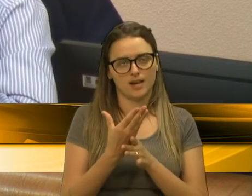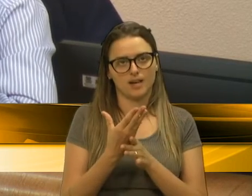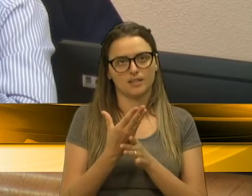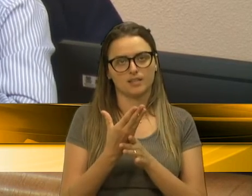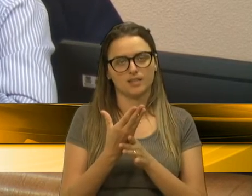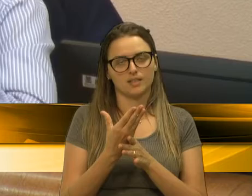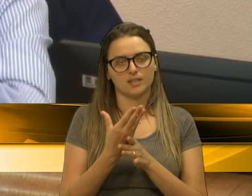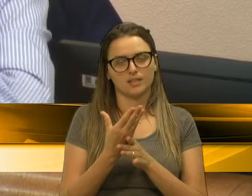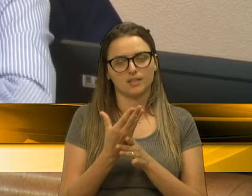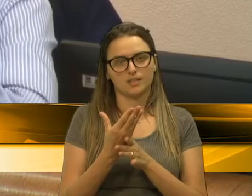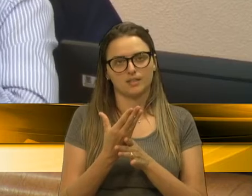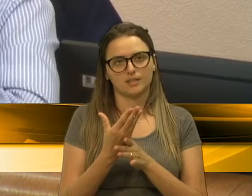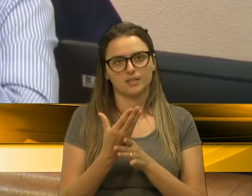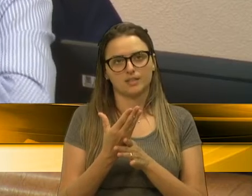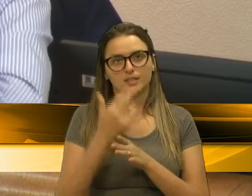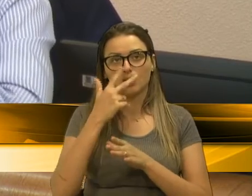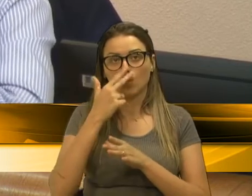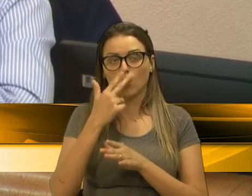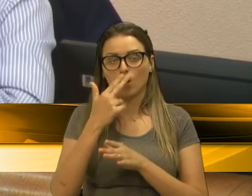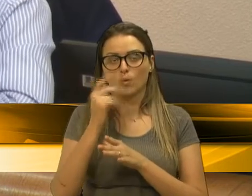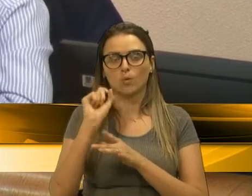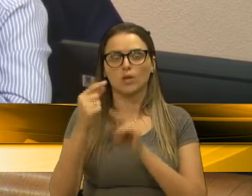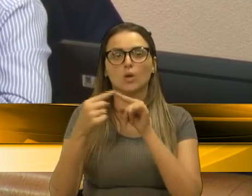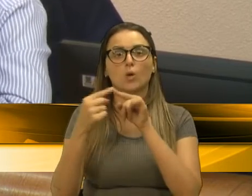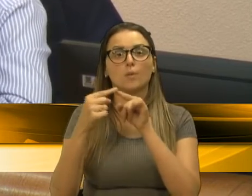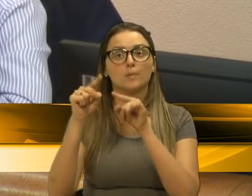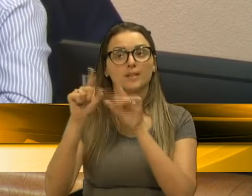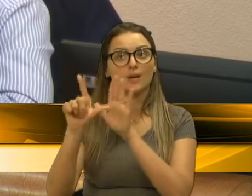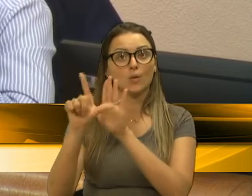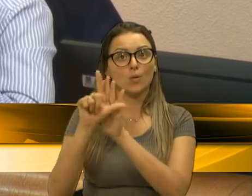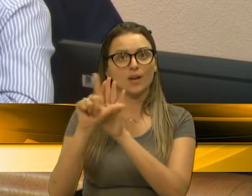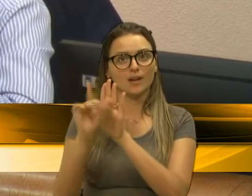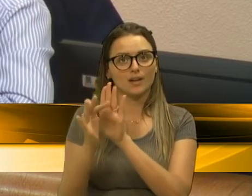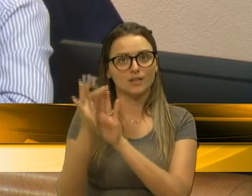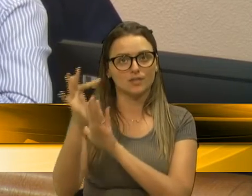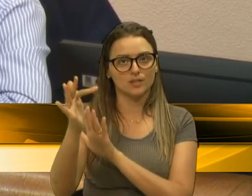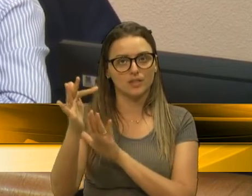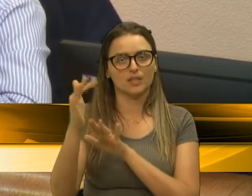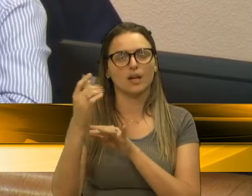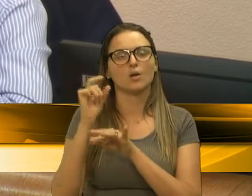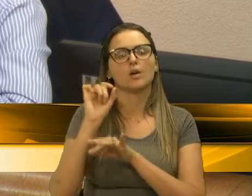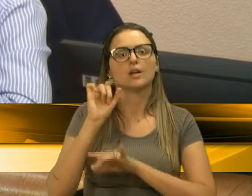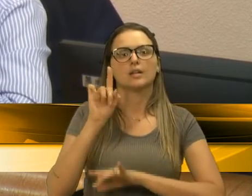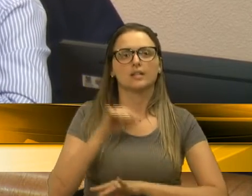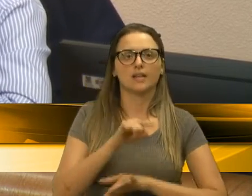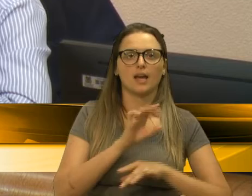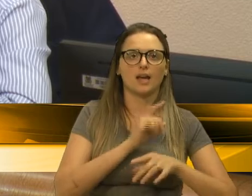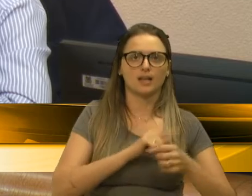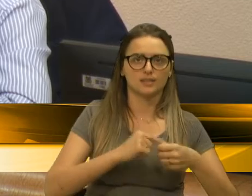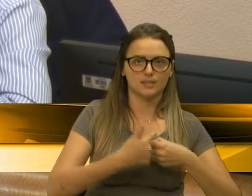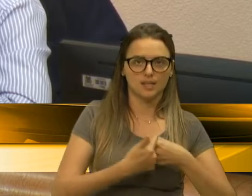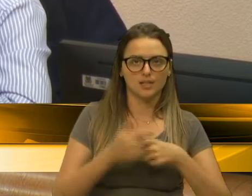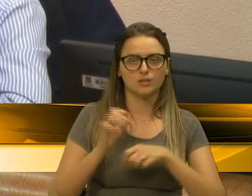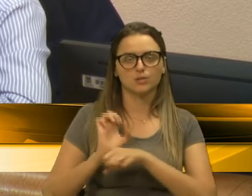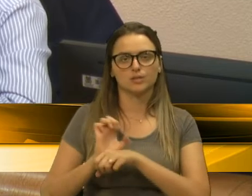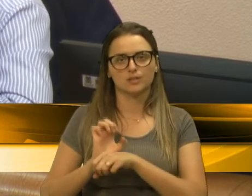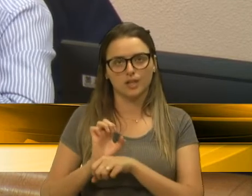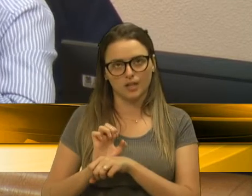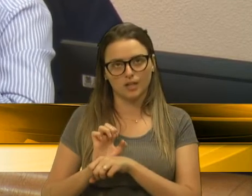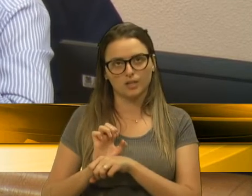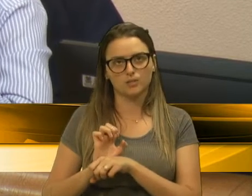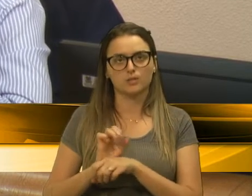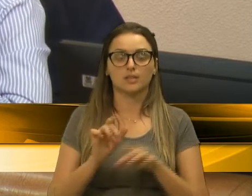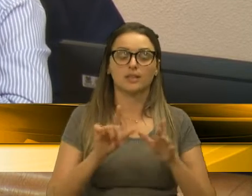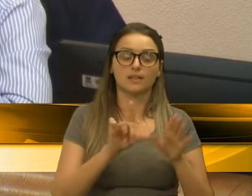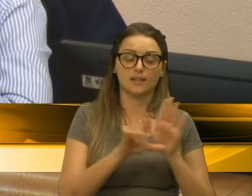ditames a princípios postos pela lei maior, de sorte que, em regra, no âmbito dos estados e dos municípios, as respectivas constituições estaduais e